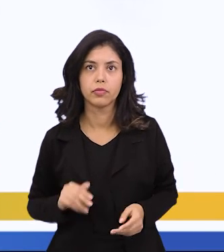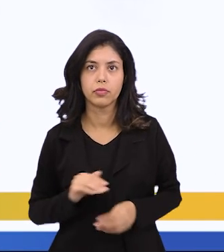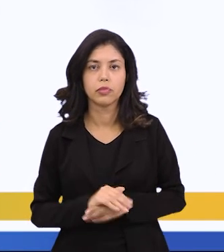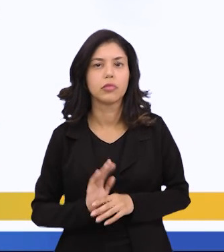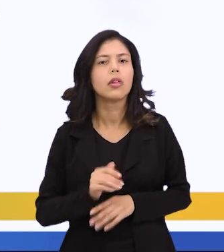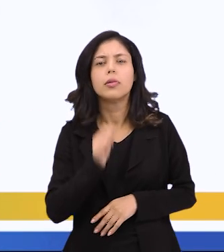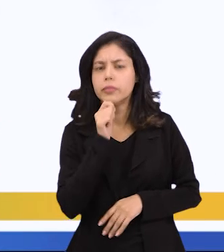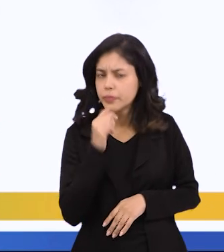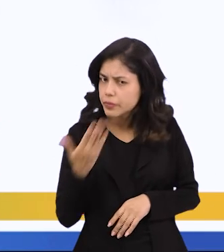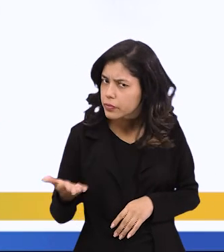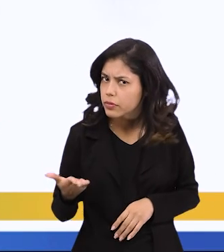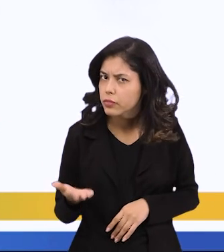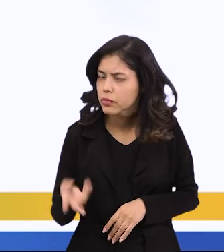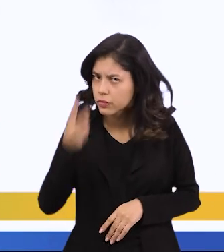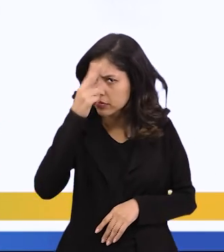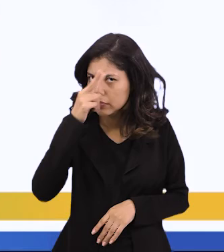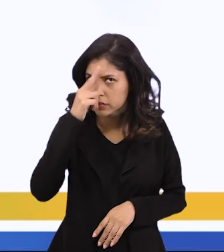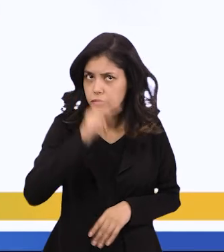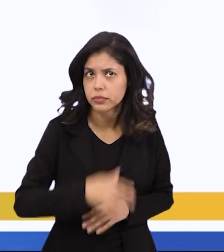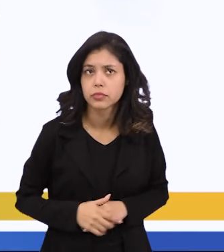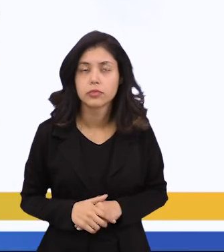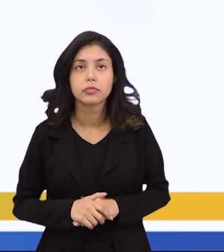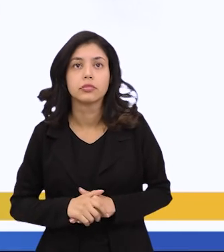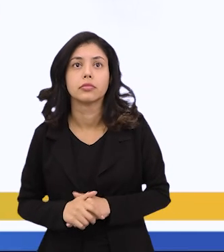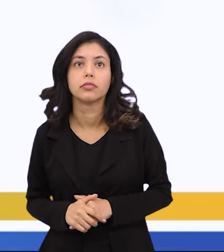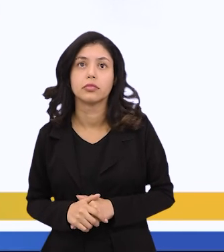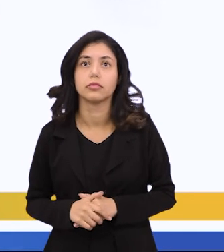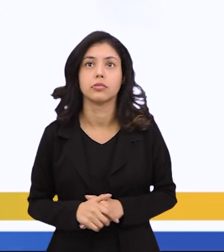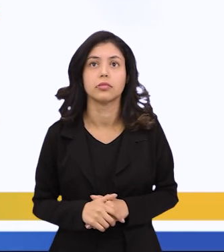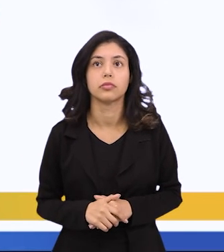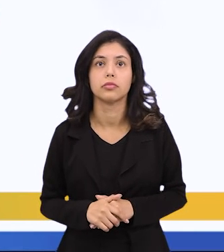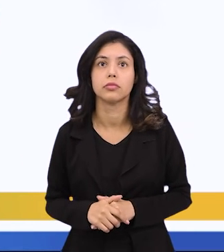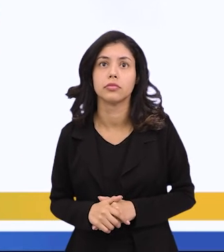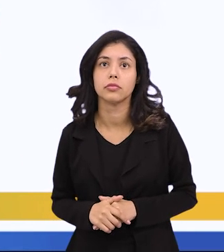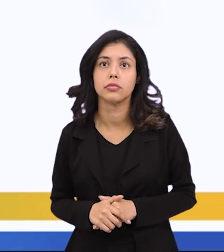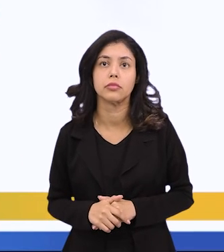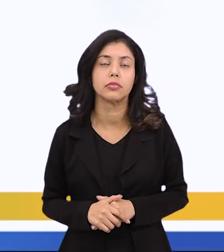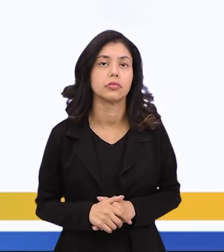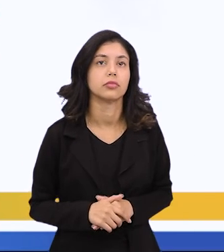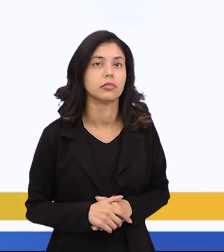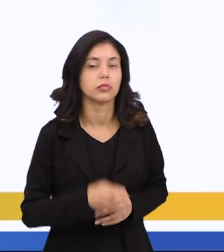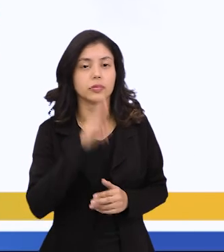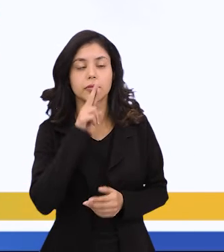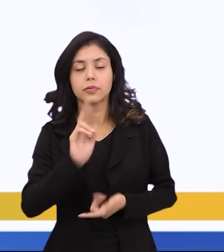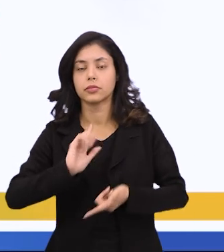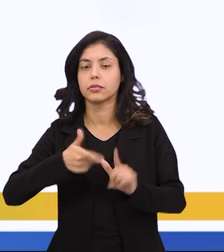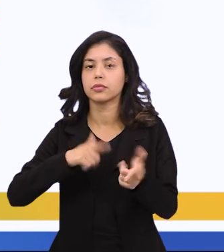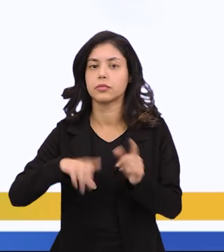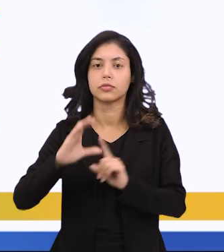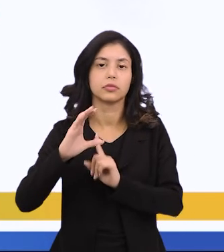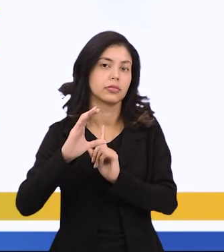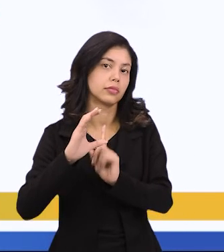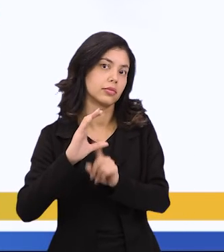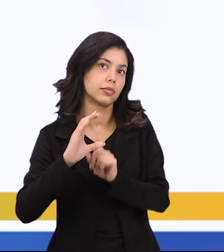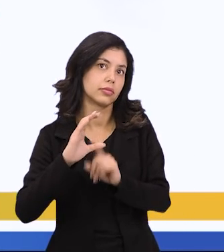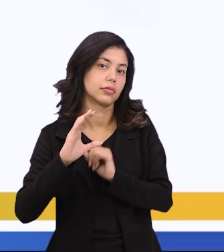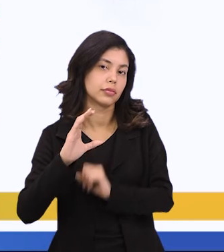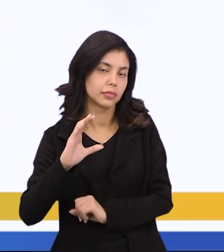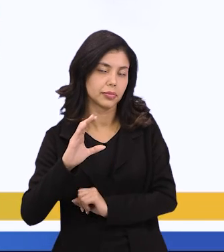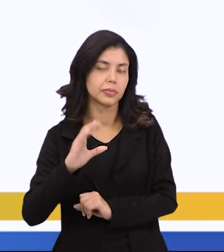E aí? Vocês lembram? A resposta correta é a